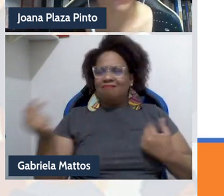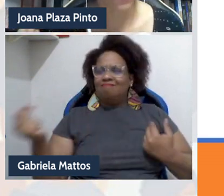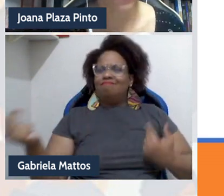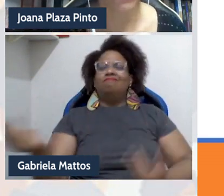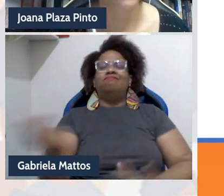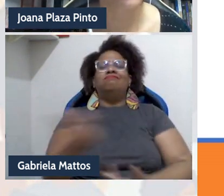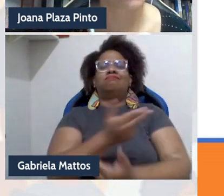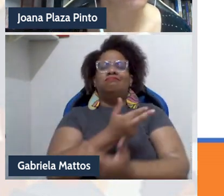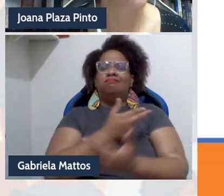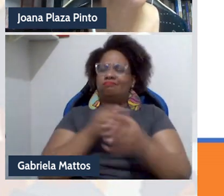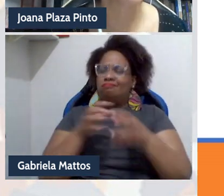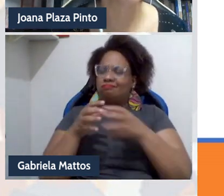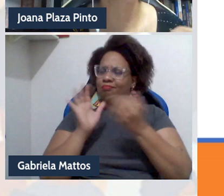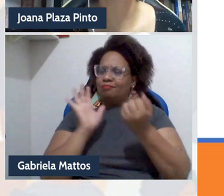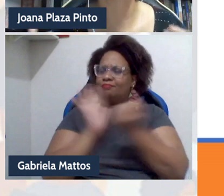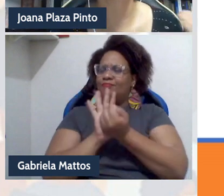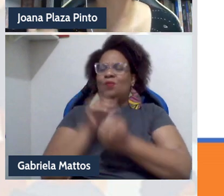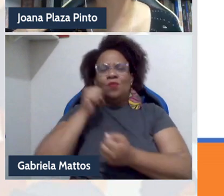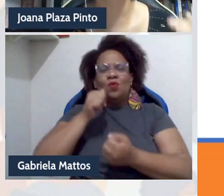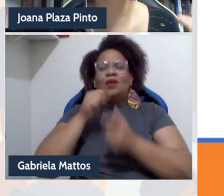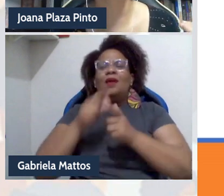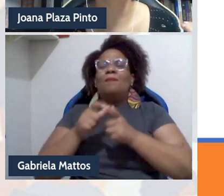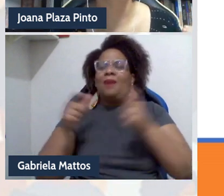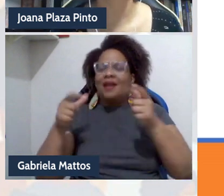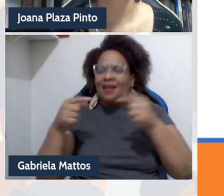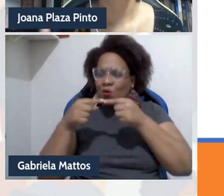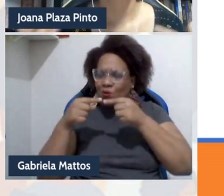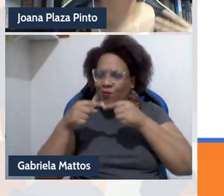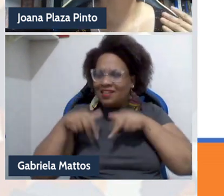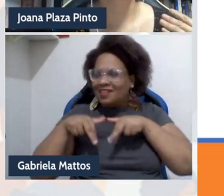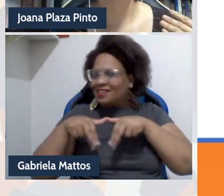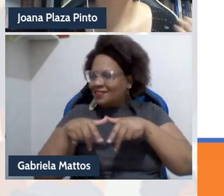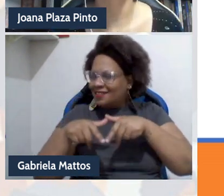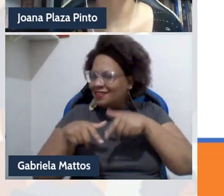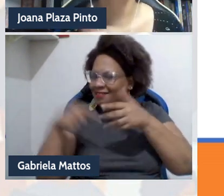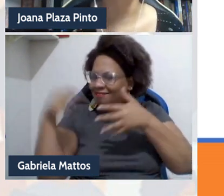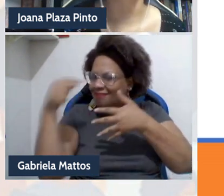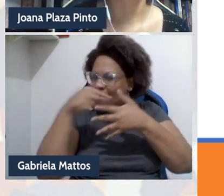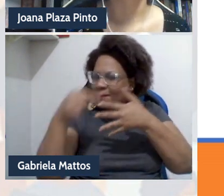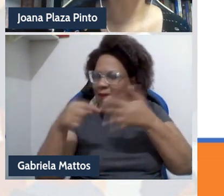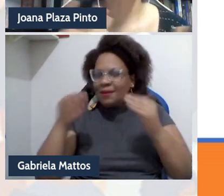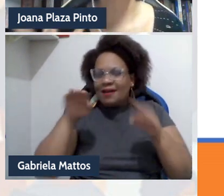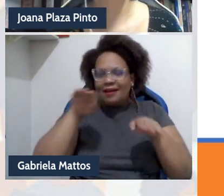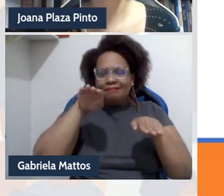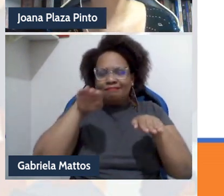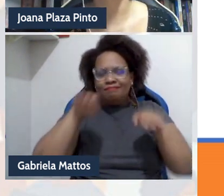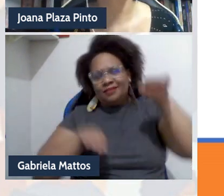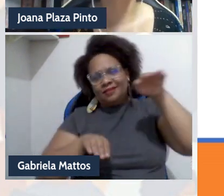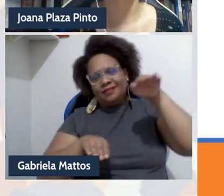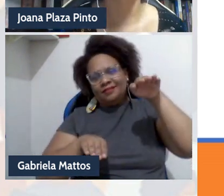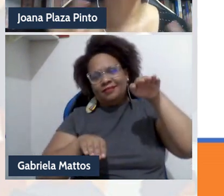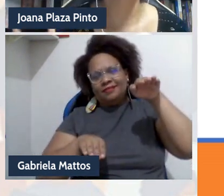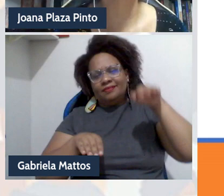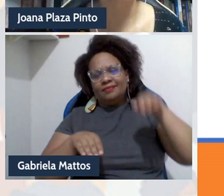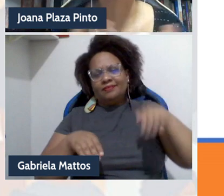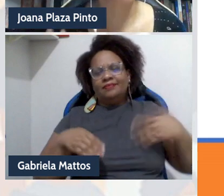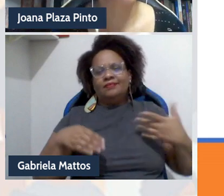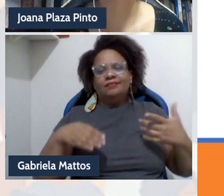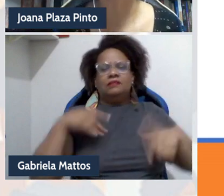outras marcas de diferenciação explicam essa distribuição desigual de postos de